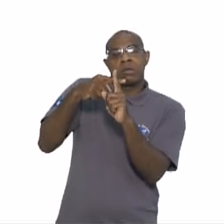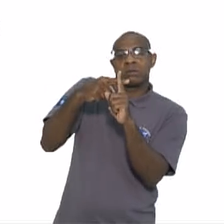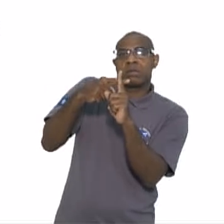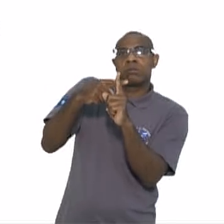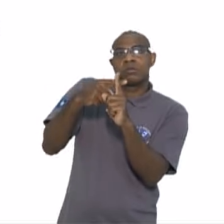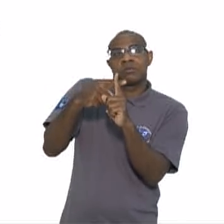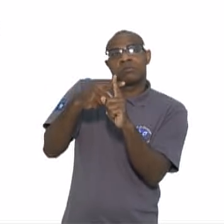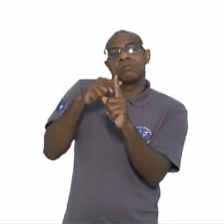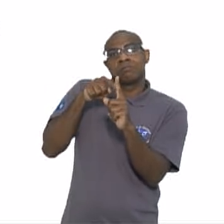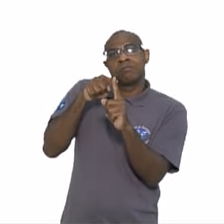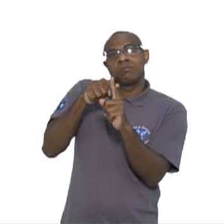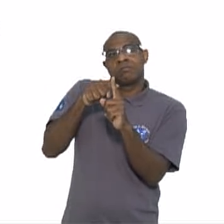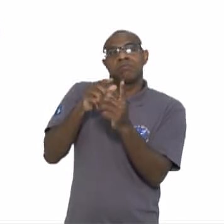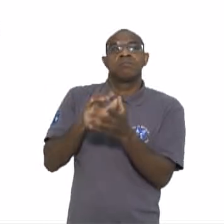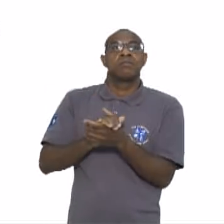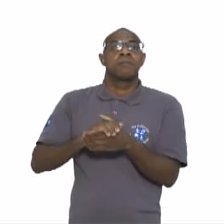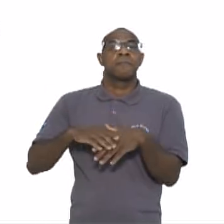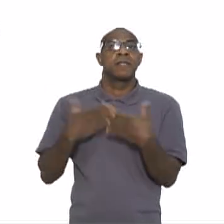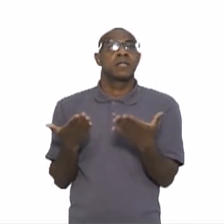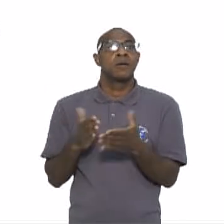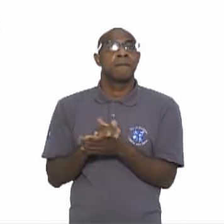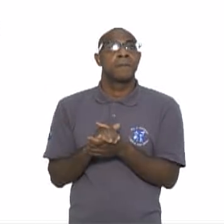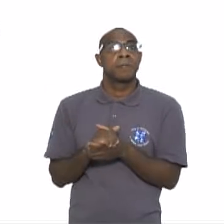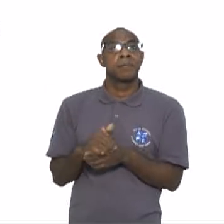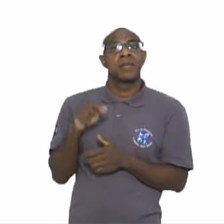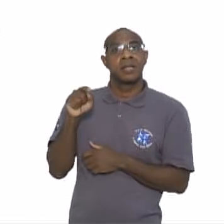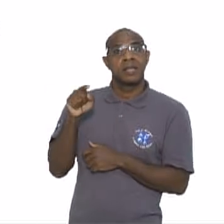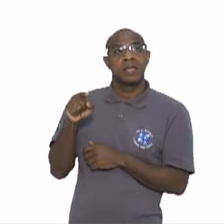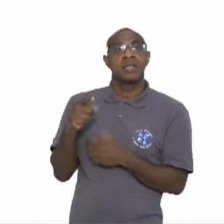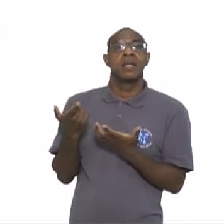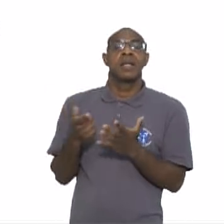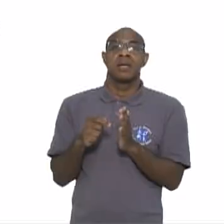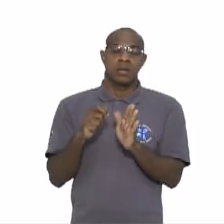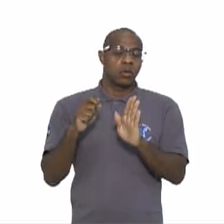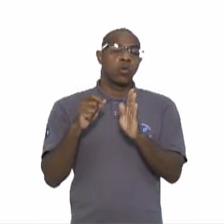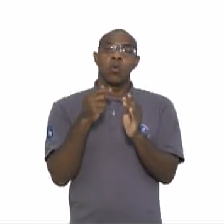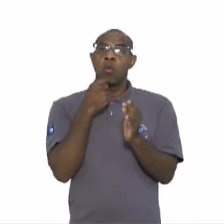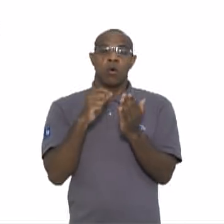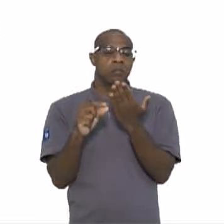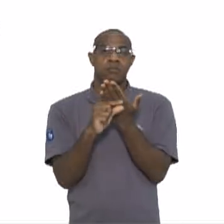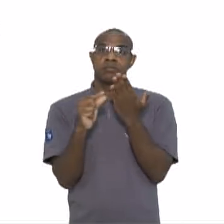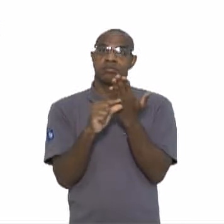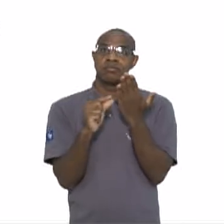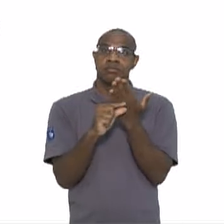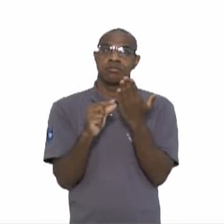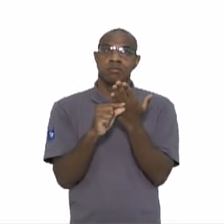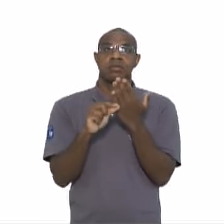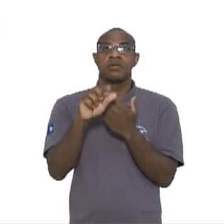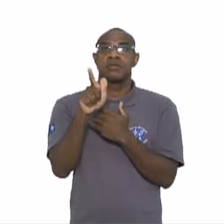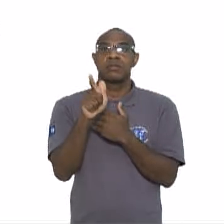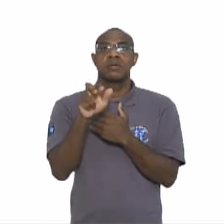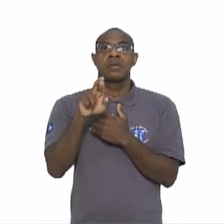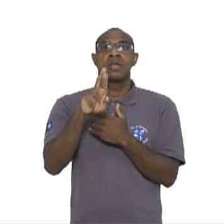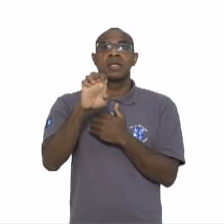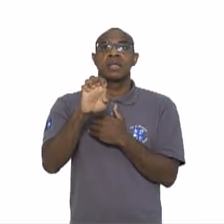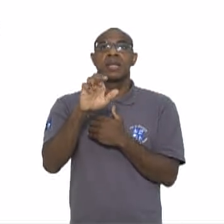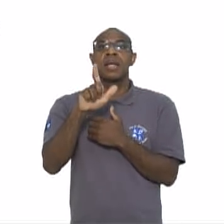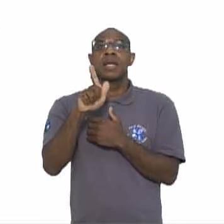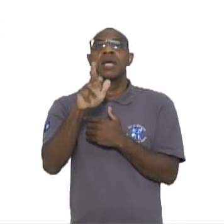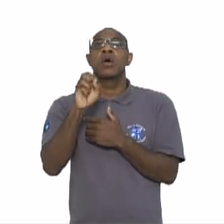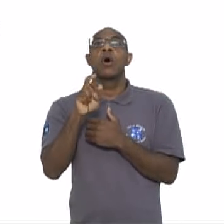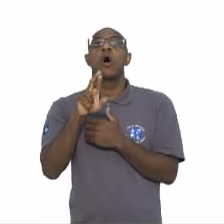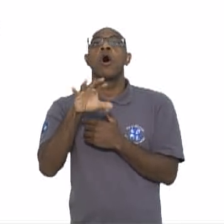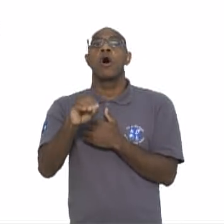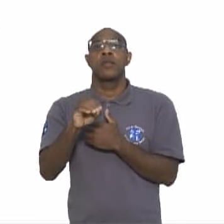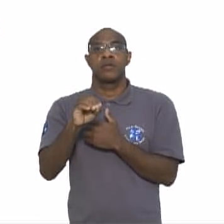foram igualmente batizados. Essa fonte é de Gregório de Tours, né? História Eclesiástica Francorum, mas você também encontra ela